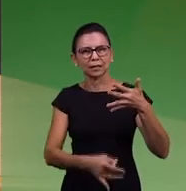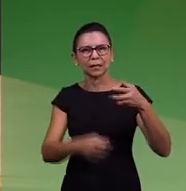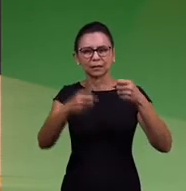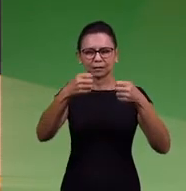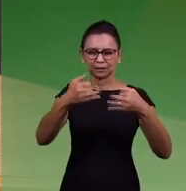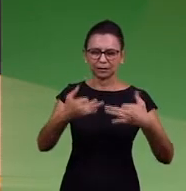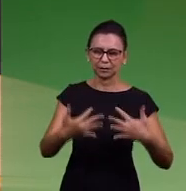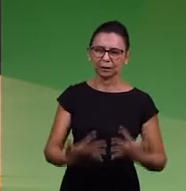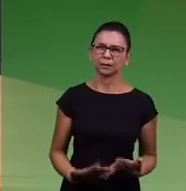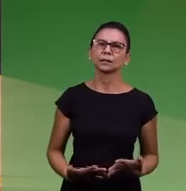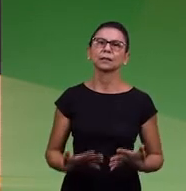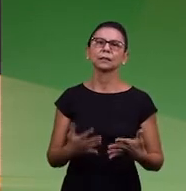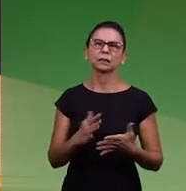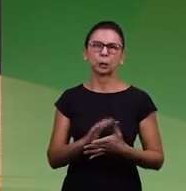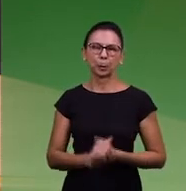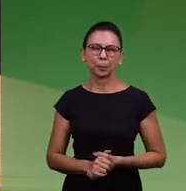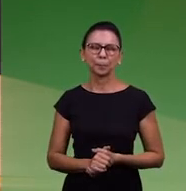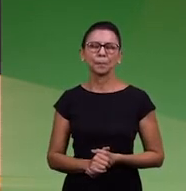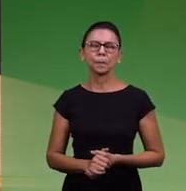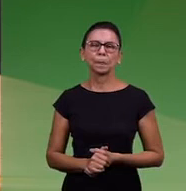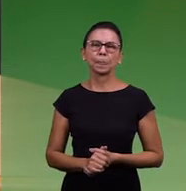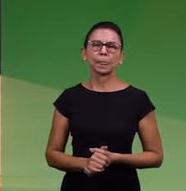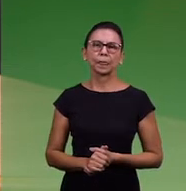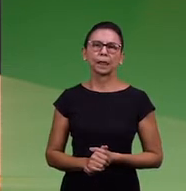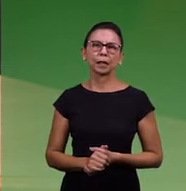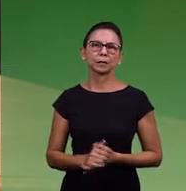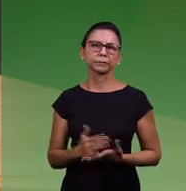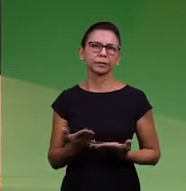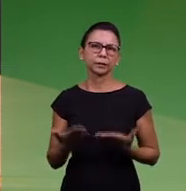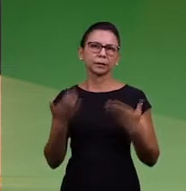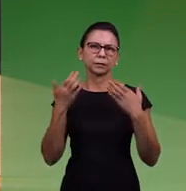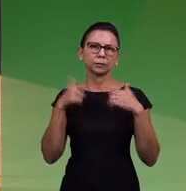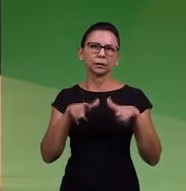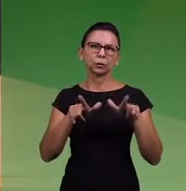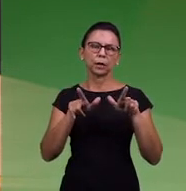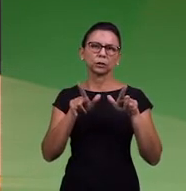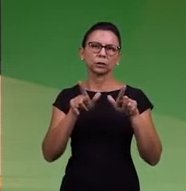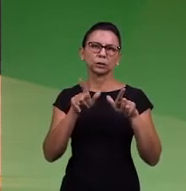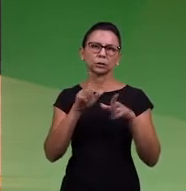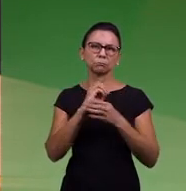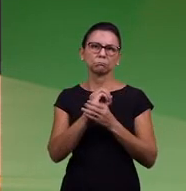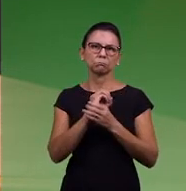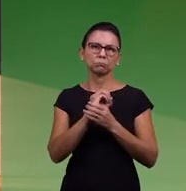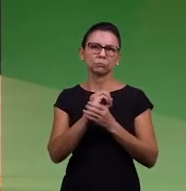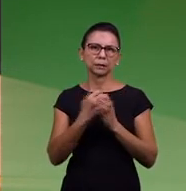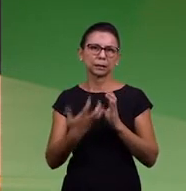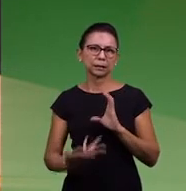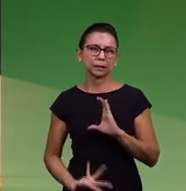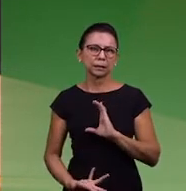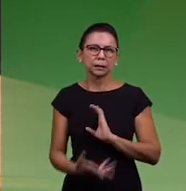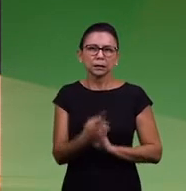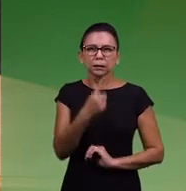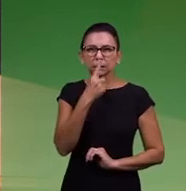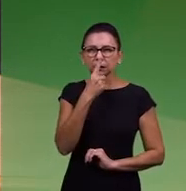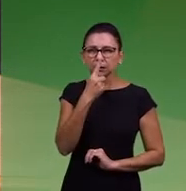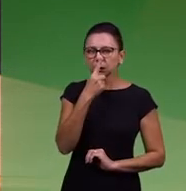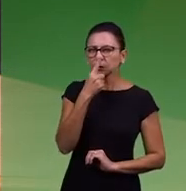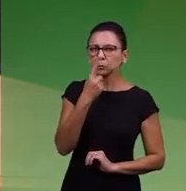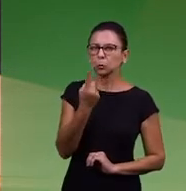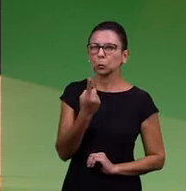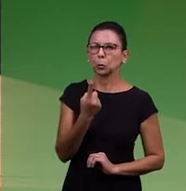uma linguagem ali até de um caráter, humanamente falando, um caráter íntimo, mas que fala